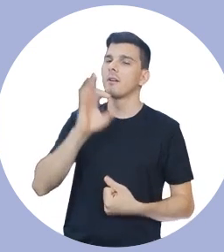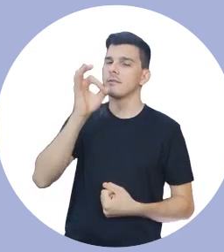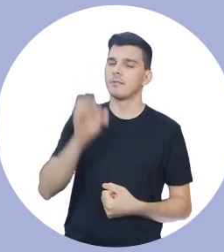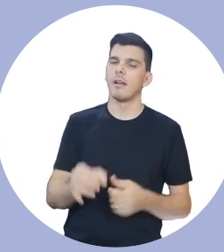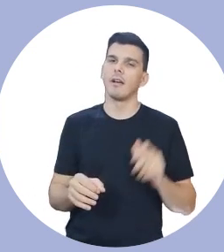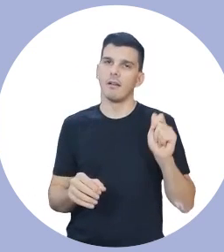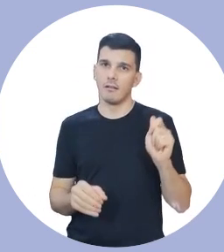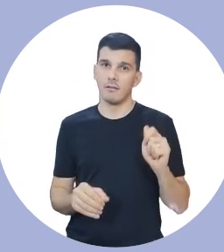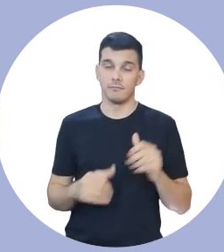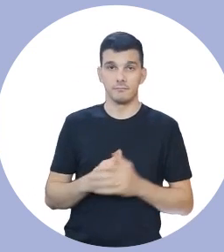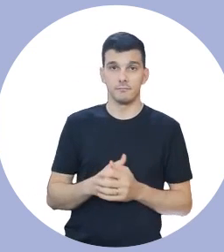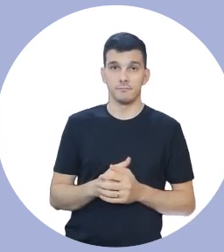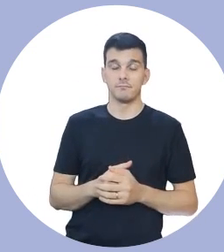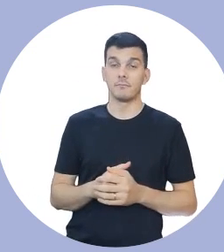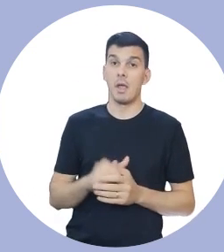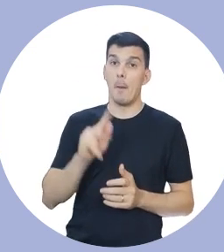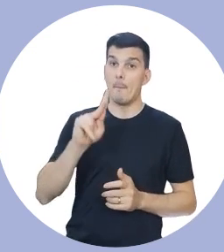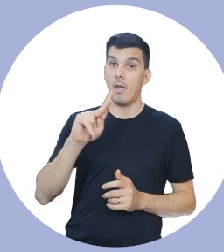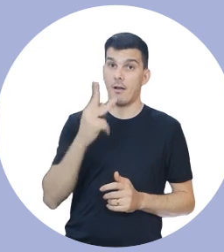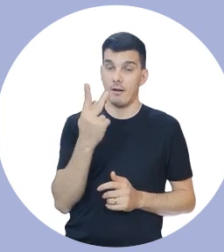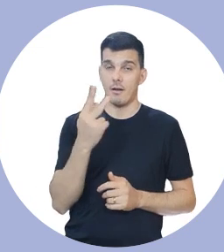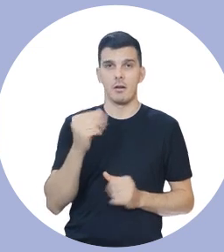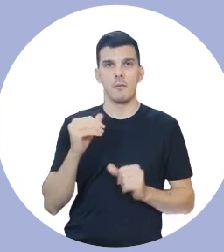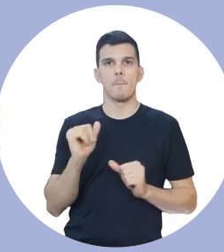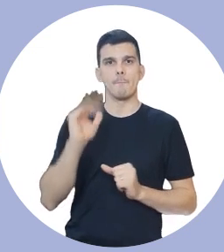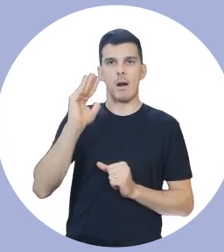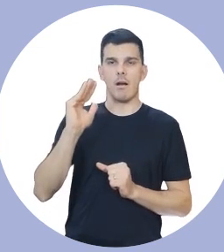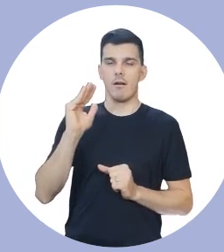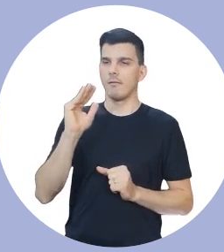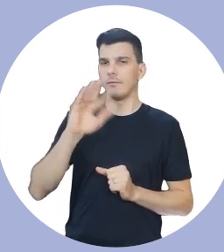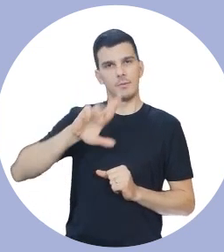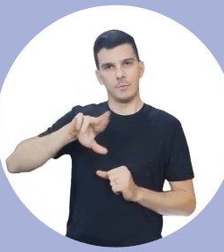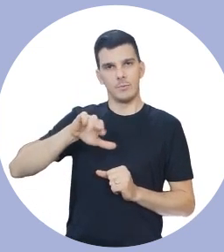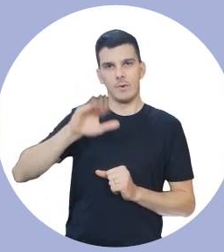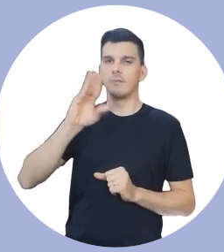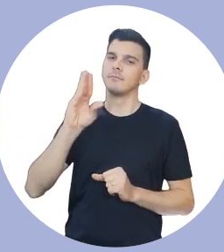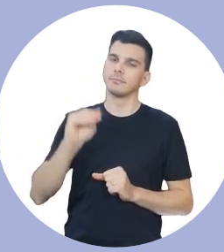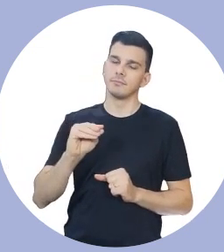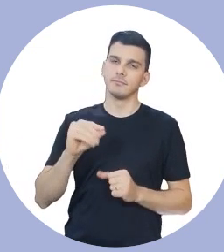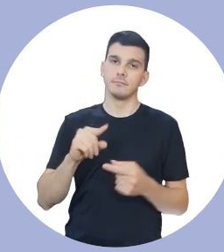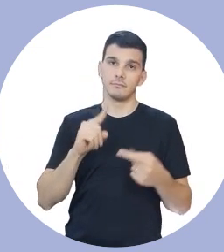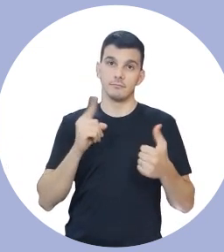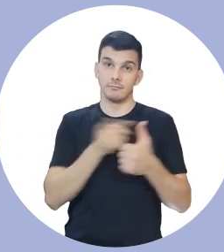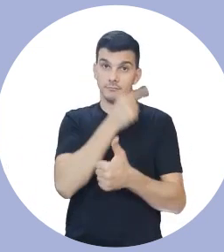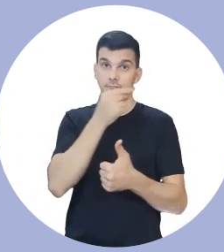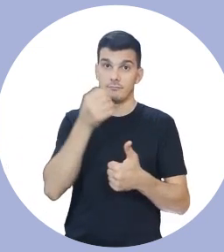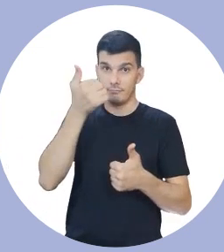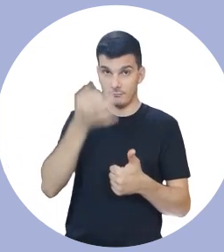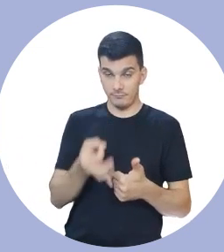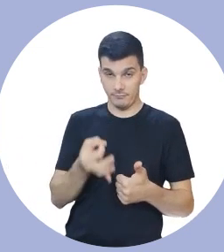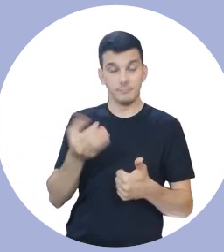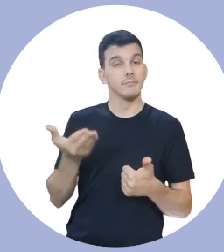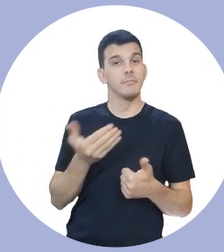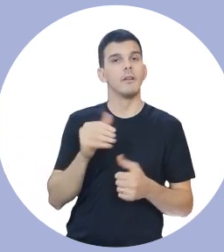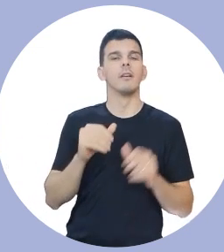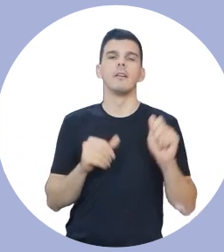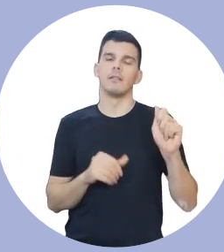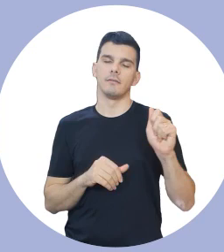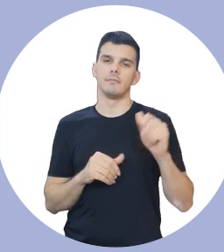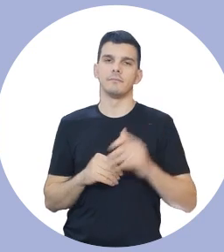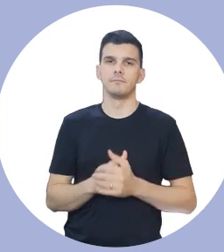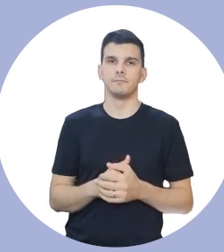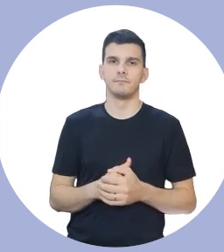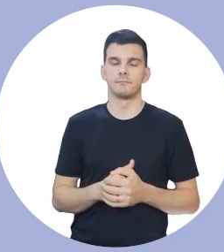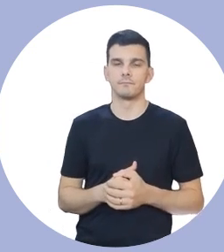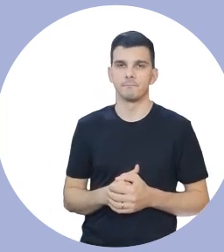o pH... O pH aumentado significa ficar mais básico, a tendência é ficar mais rosa. Então, a única alternativa conveniente aqui